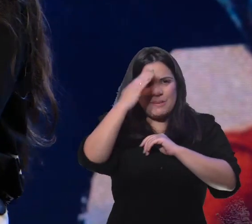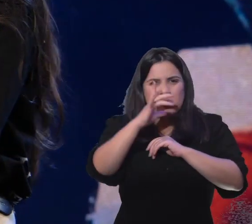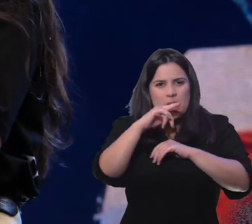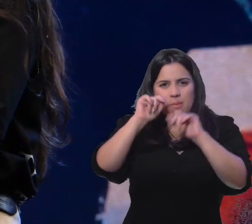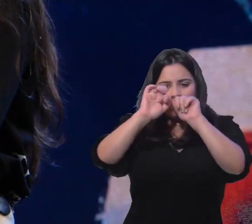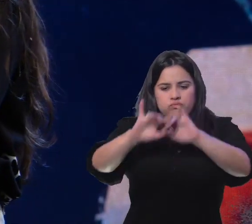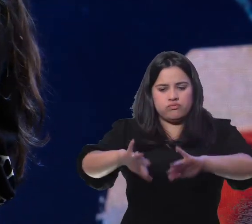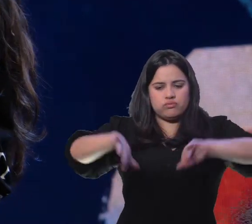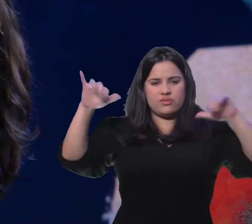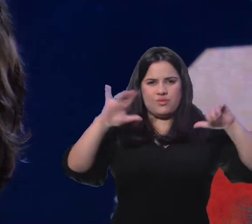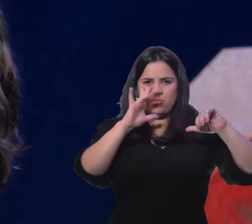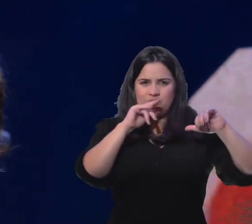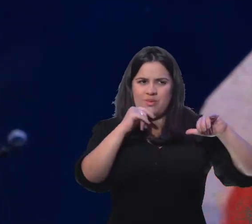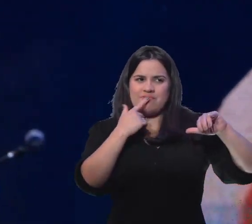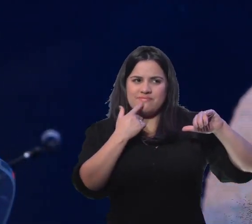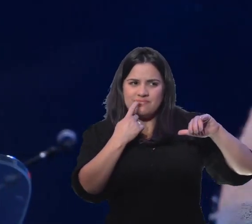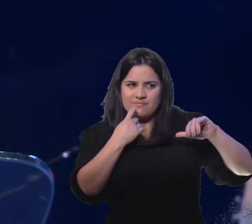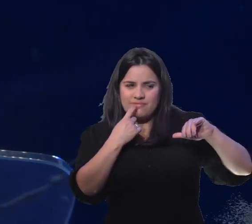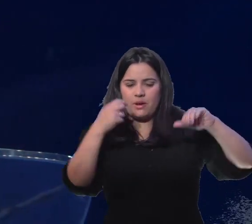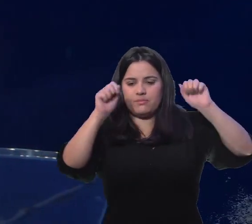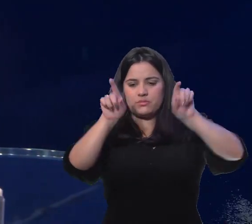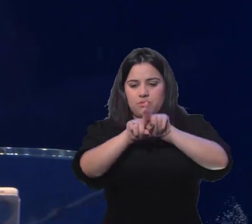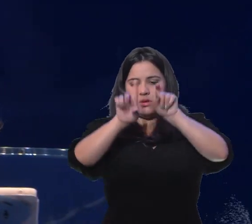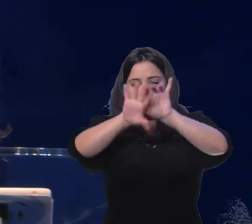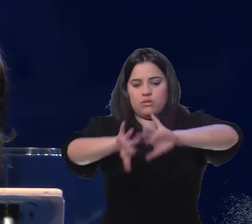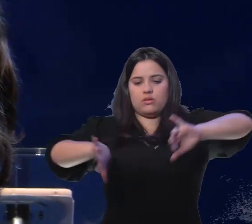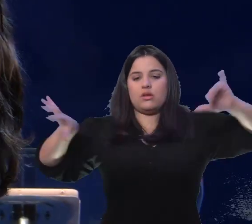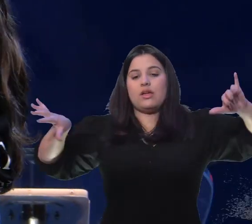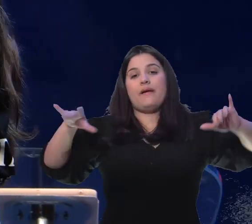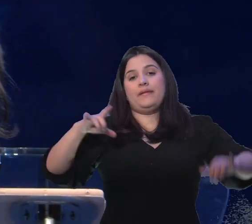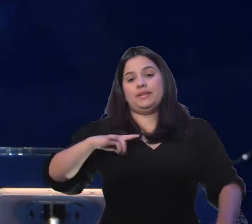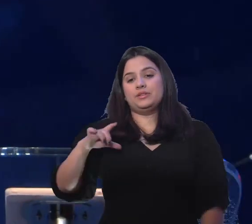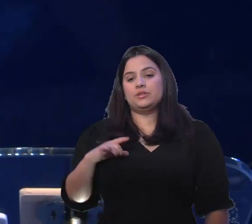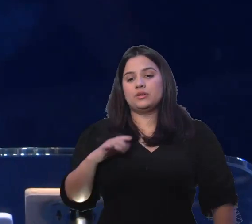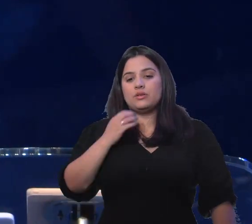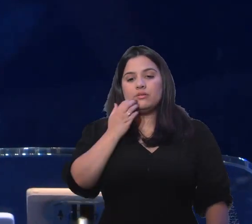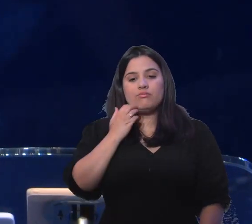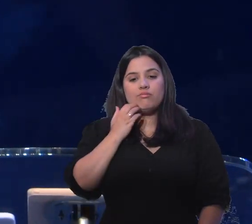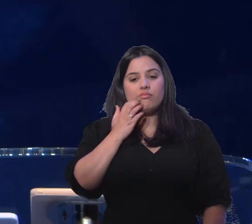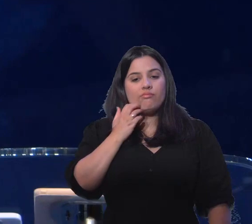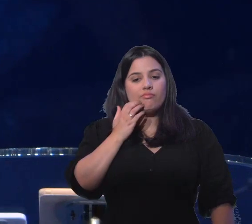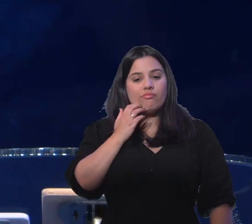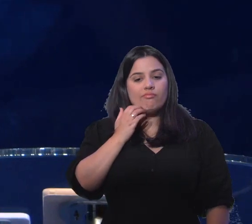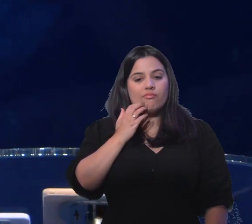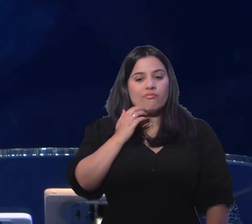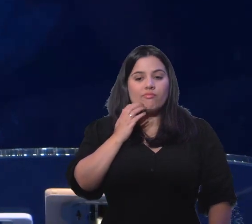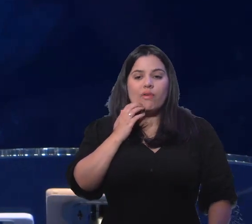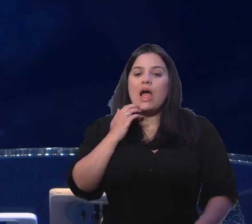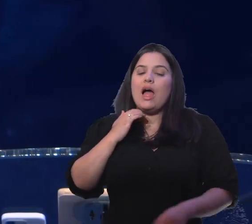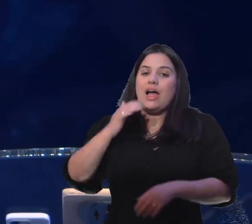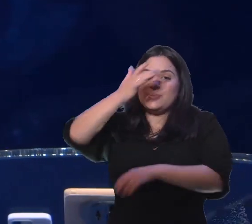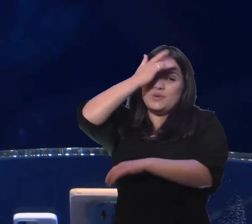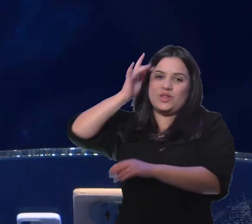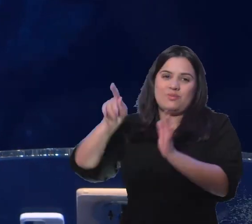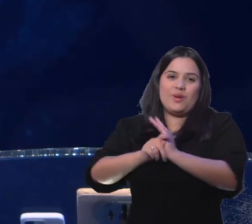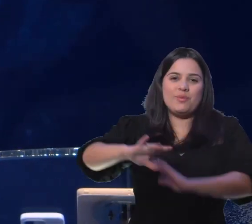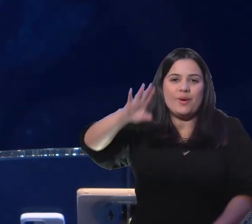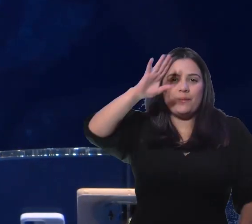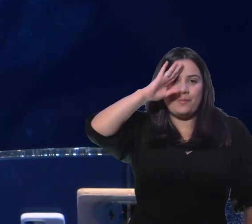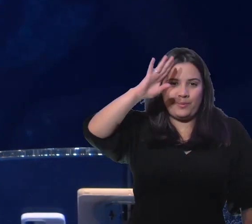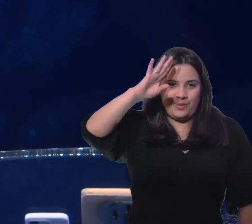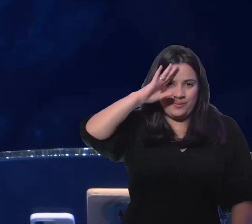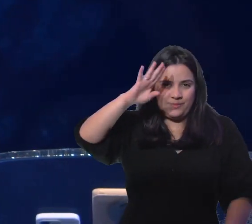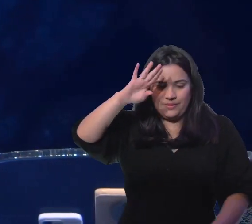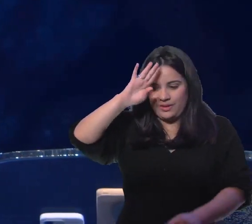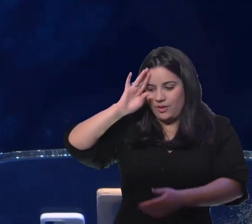Vermelho. Aí, o exército egípcio, que, para quem não sabe, era o exército, um dos mais fortes, era uma potência